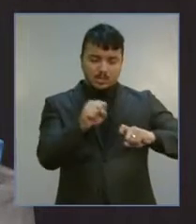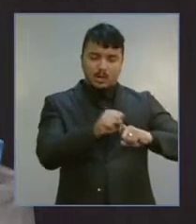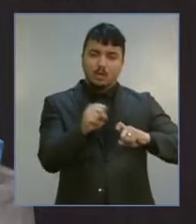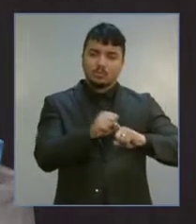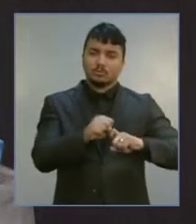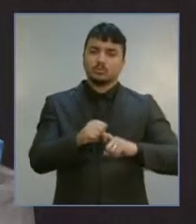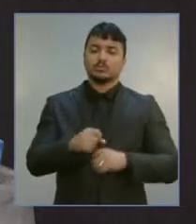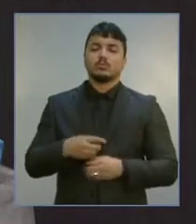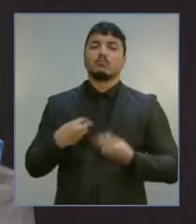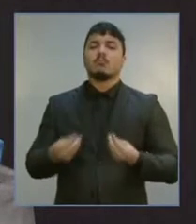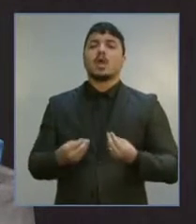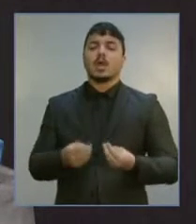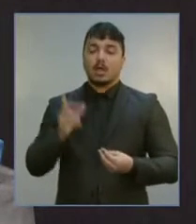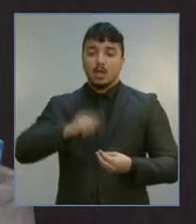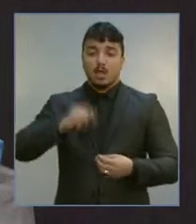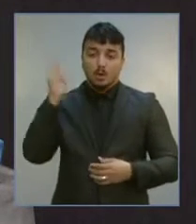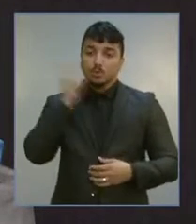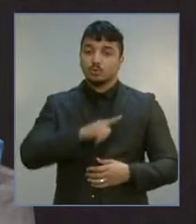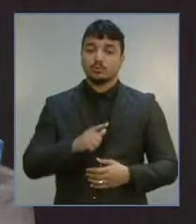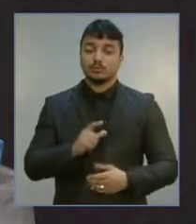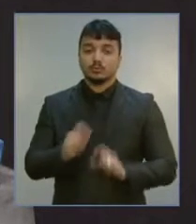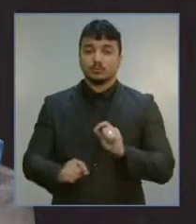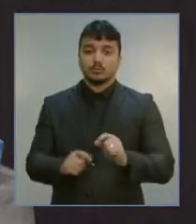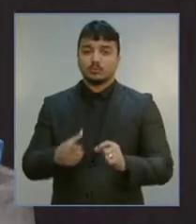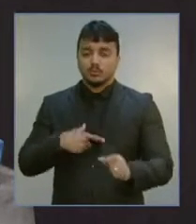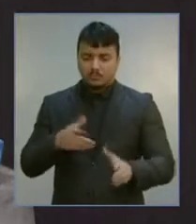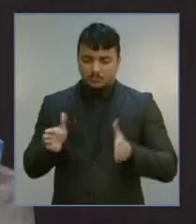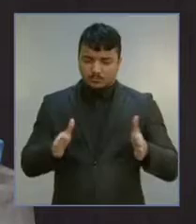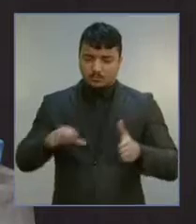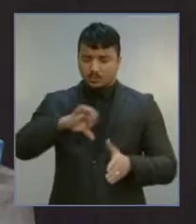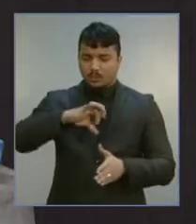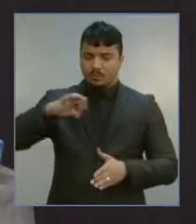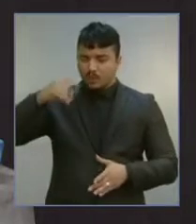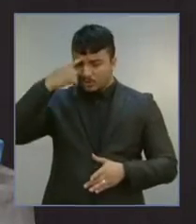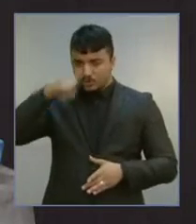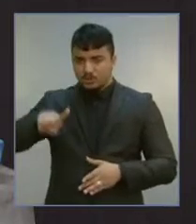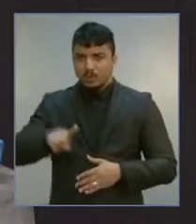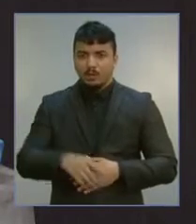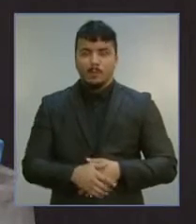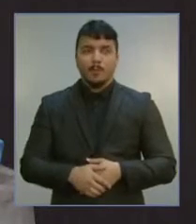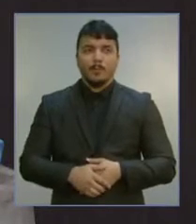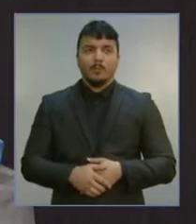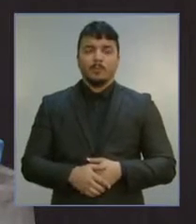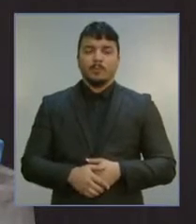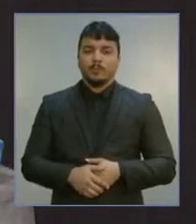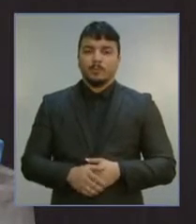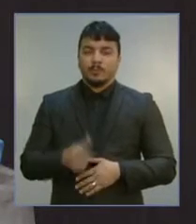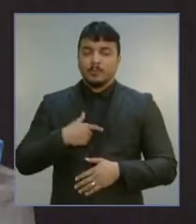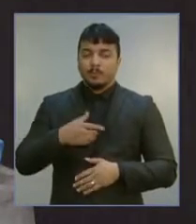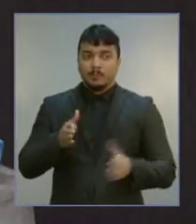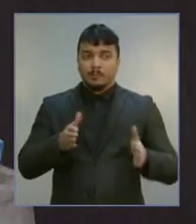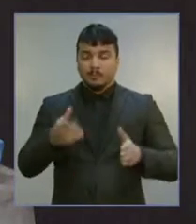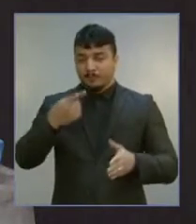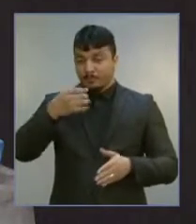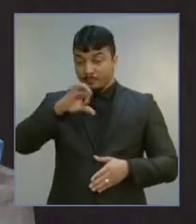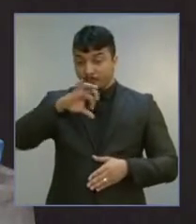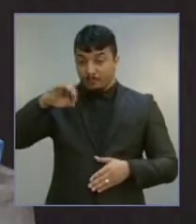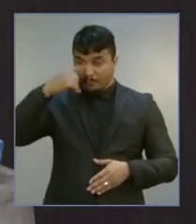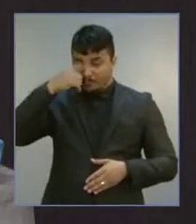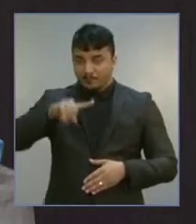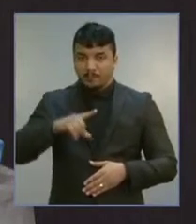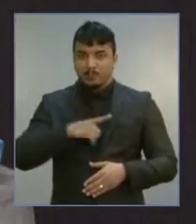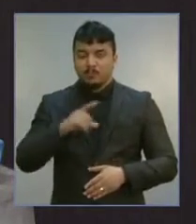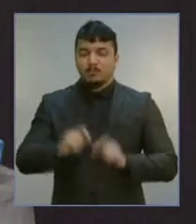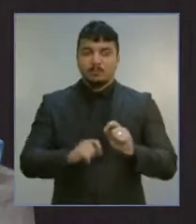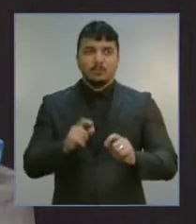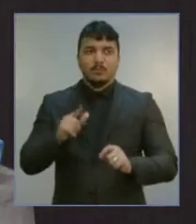para exatamente como no prazo de 90 dias e é esse recolhimento no prazo de 90 dias intermediarmos